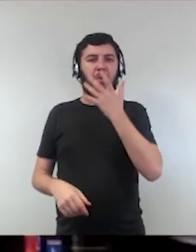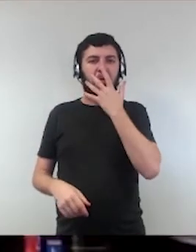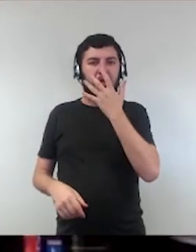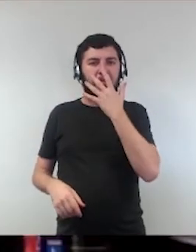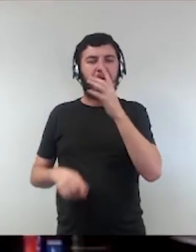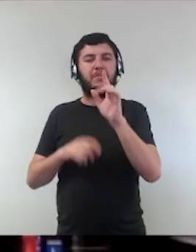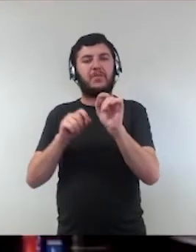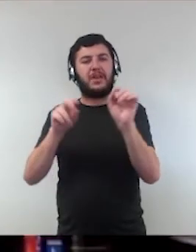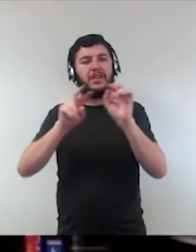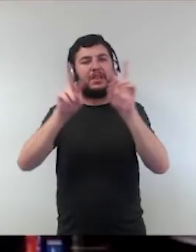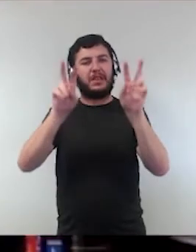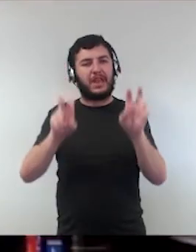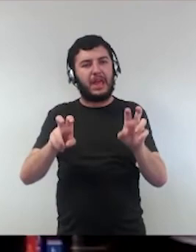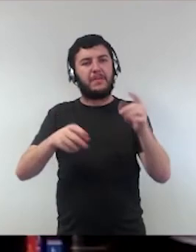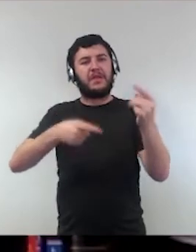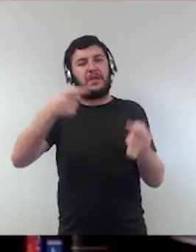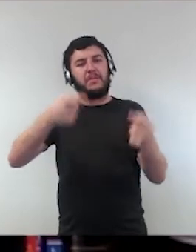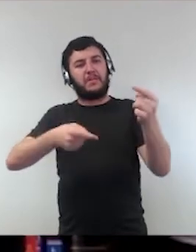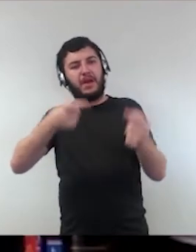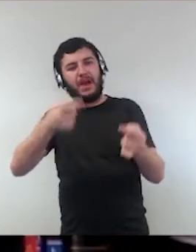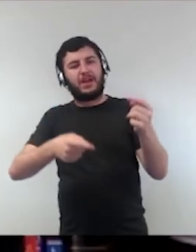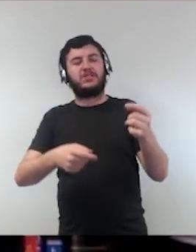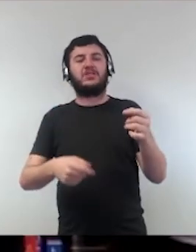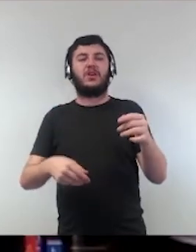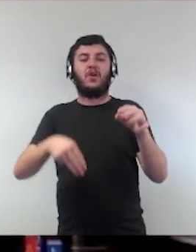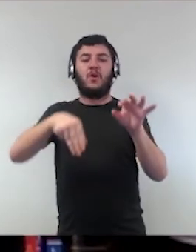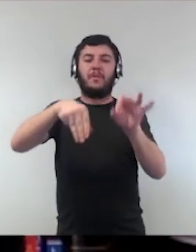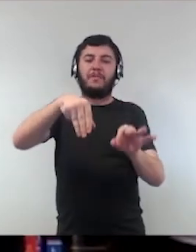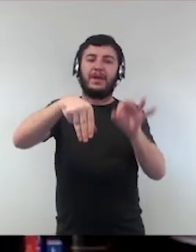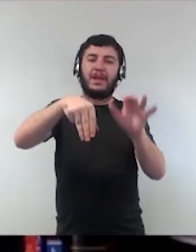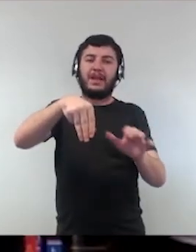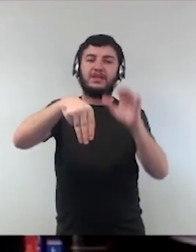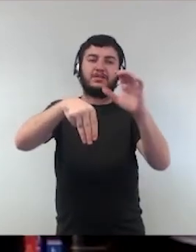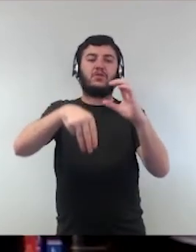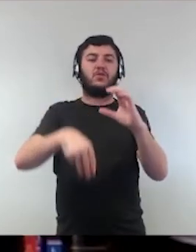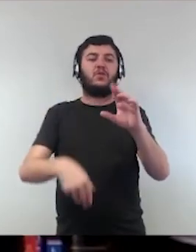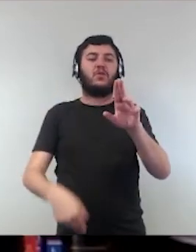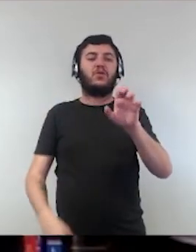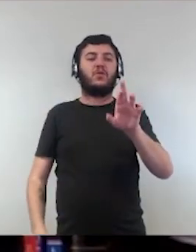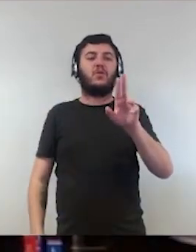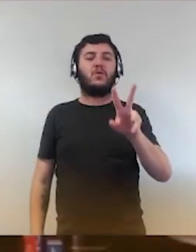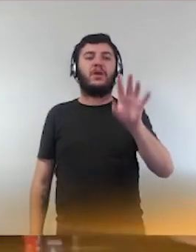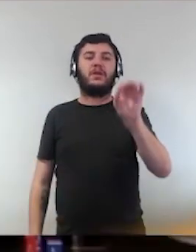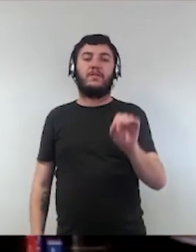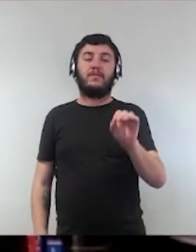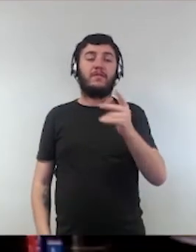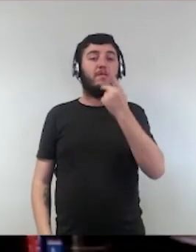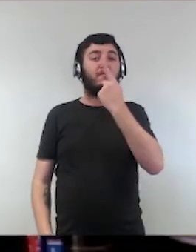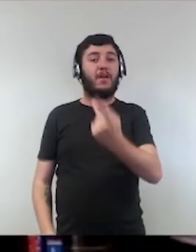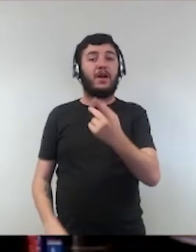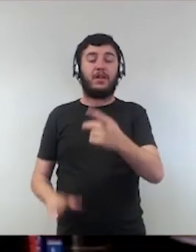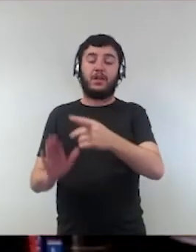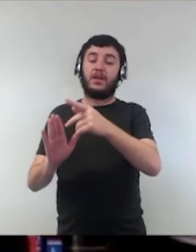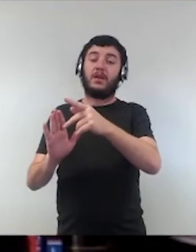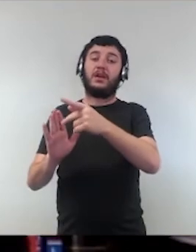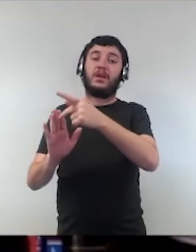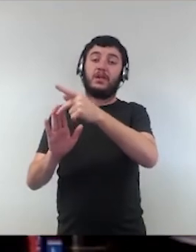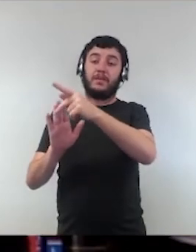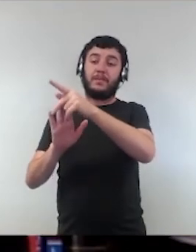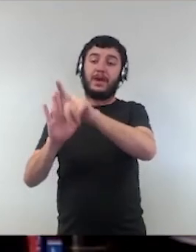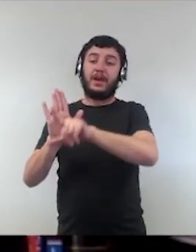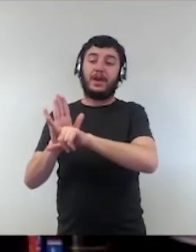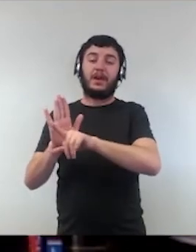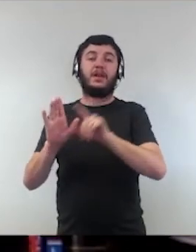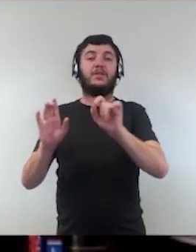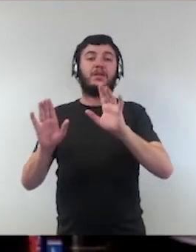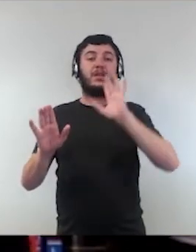relativamente a esse tema, não é? O ministro Cueva, no primeiro momento, aponta que a delimitação que o projeto faz de exigir que seja por decisão